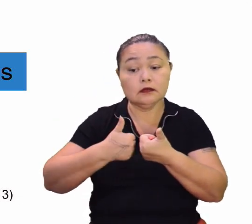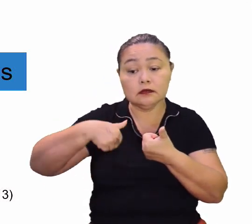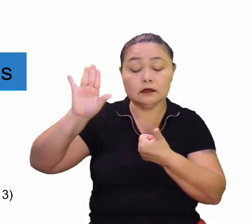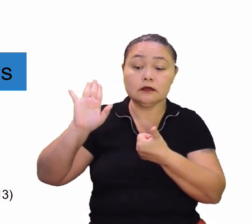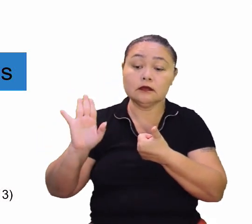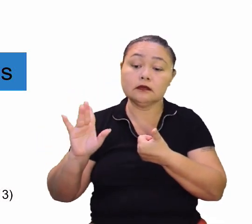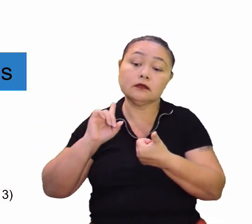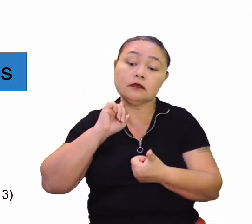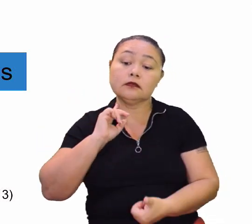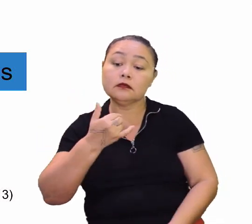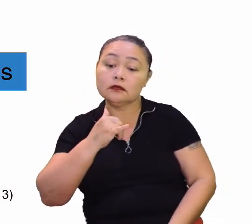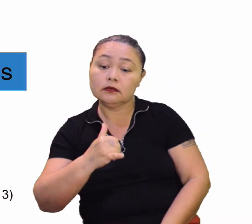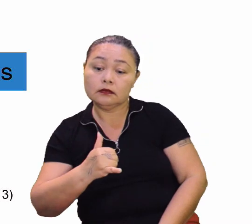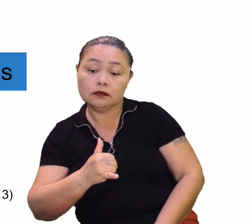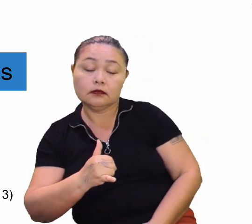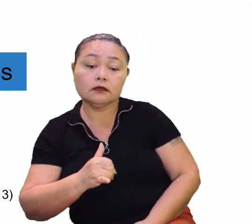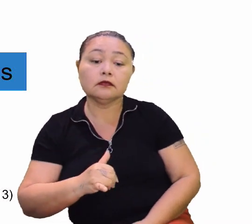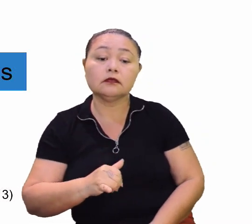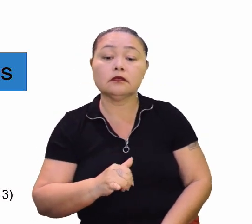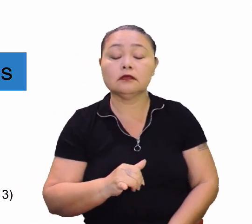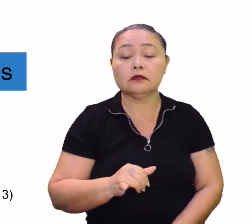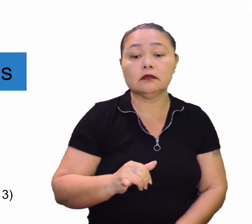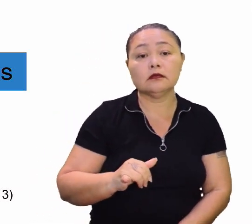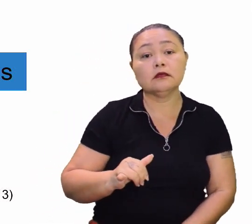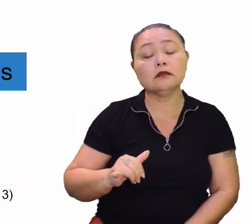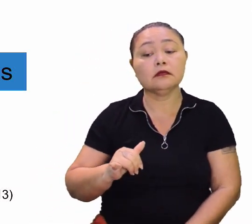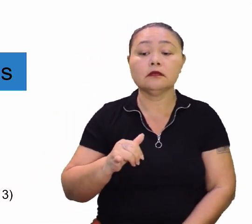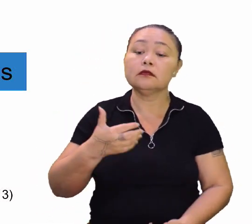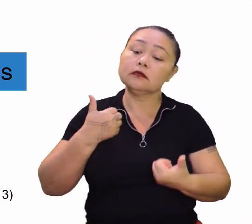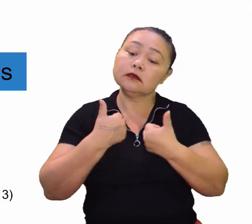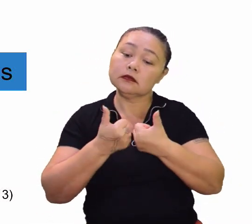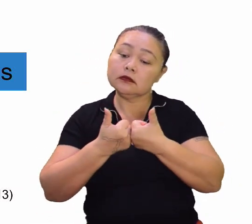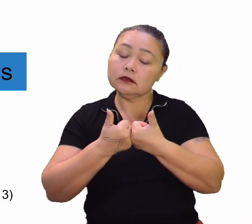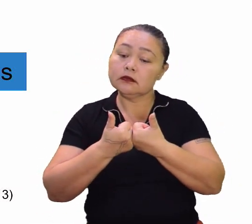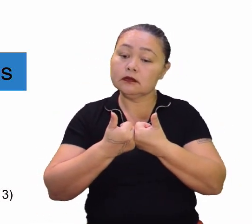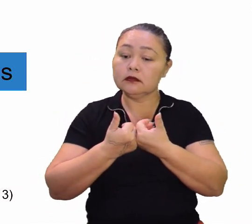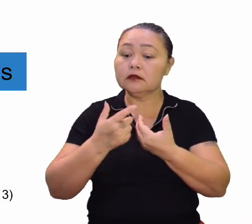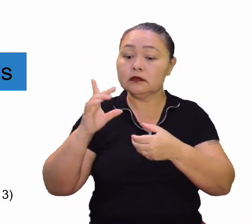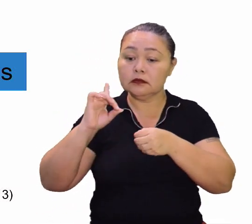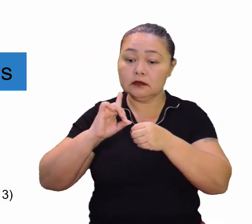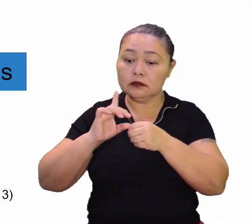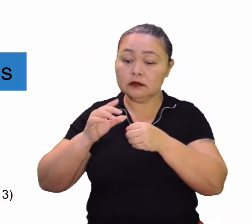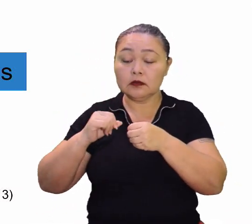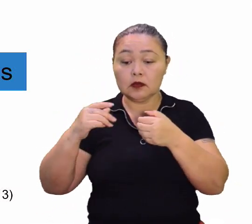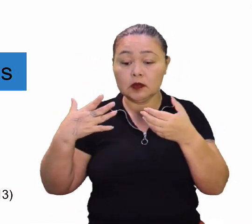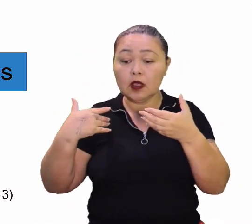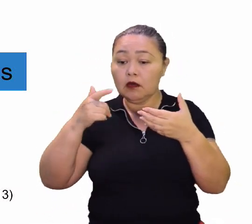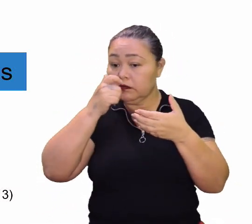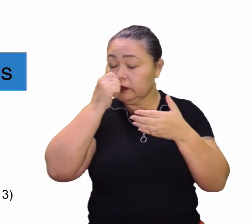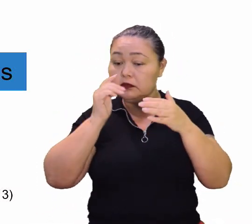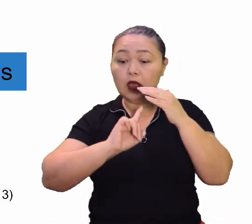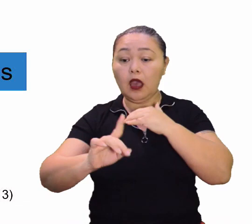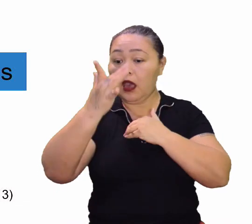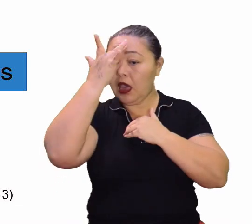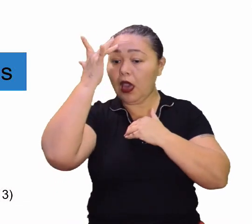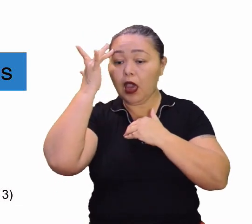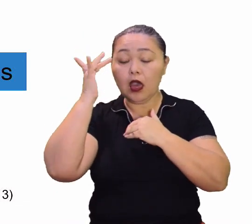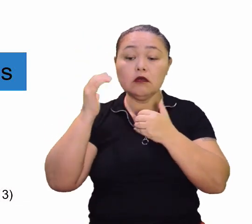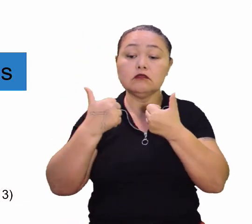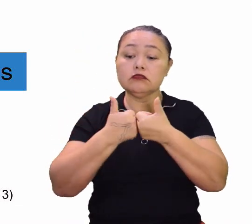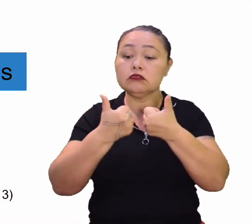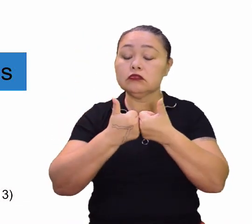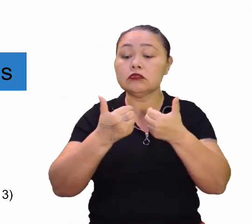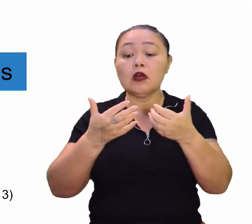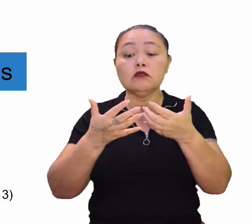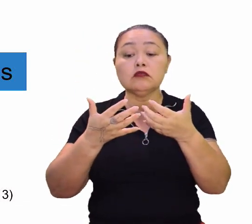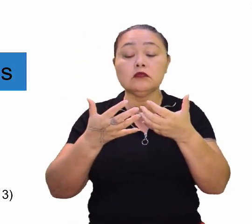vai consumir mais energia mesmo, porque com certeza. O ônibus vai gastar óleo diesel, se lotar os ônibus, vai encher